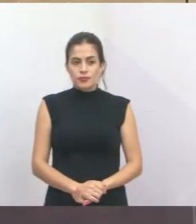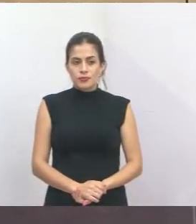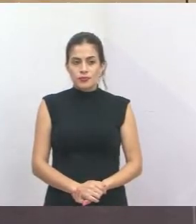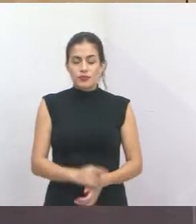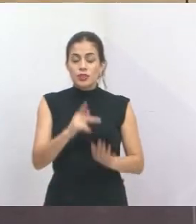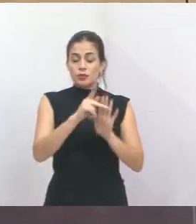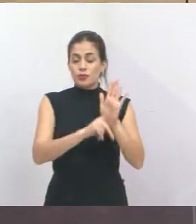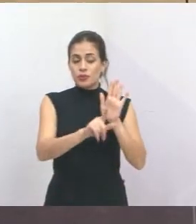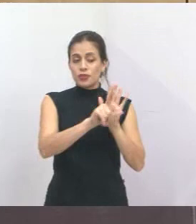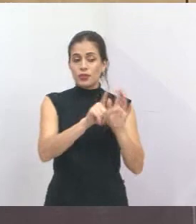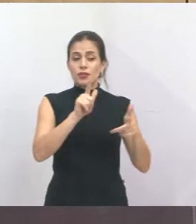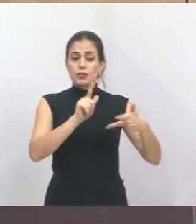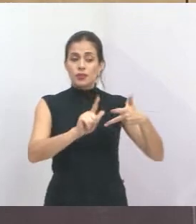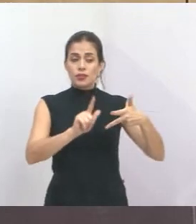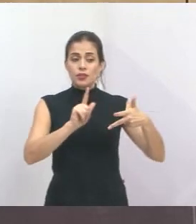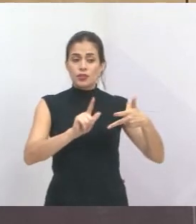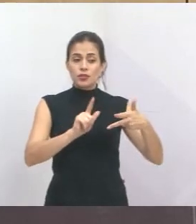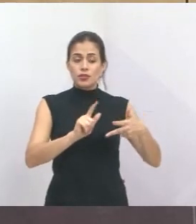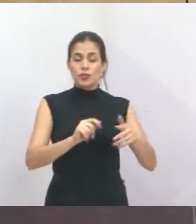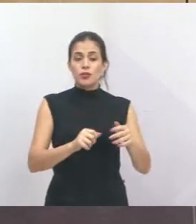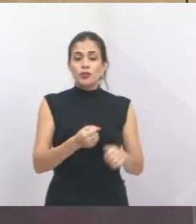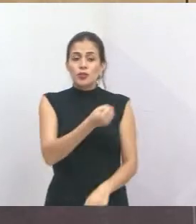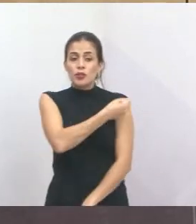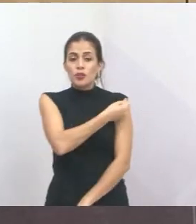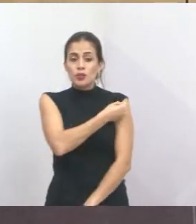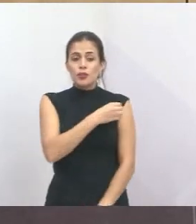Projeto de lei do Legislativo número